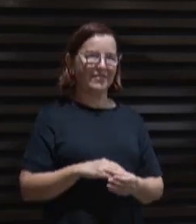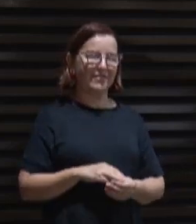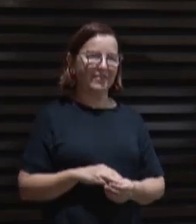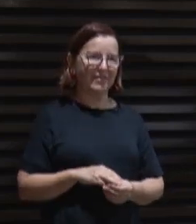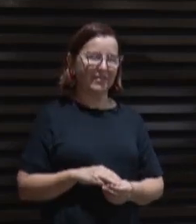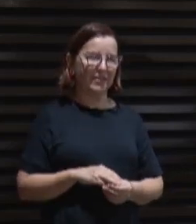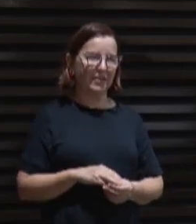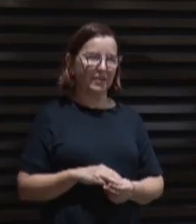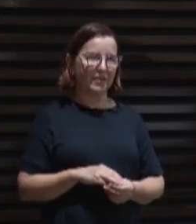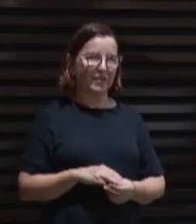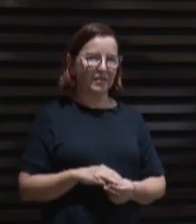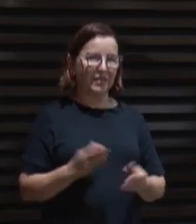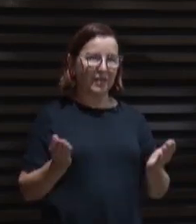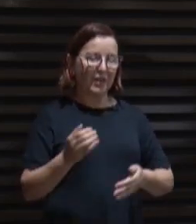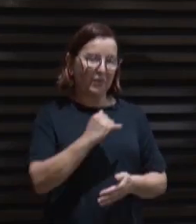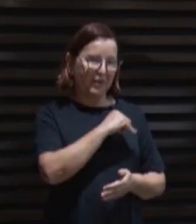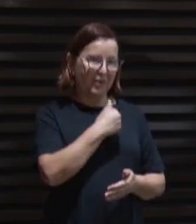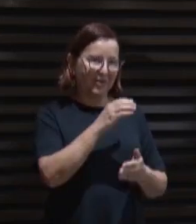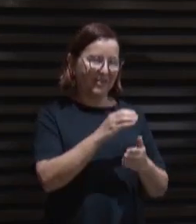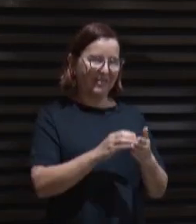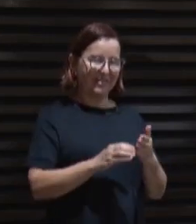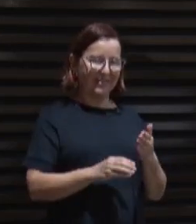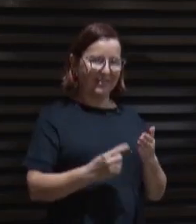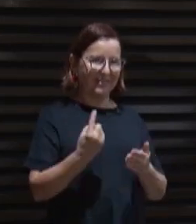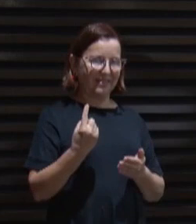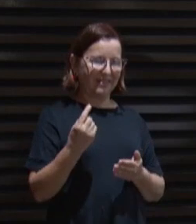agora para João, capítulo